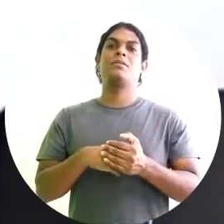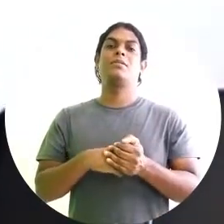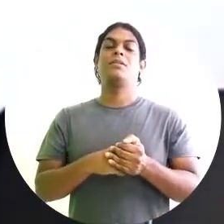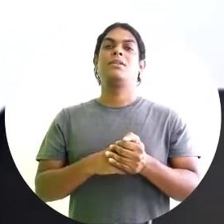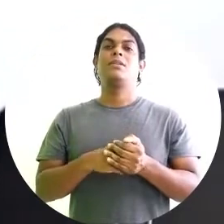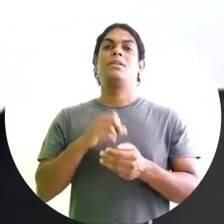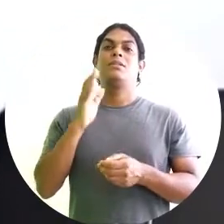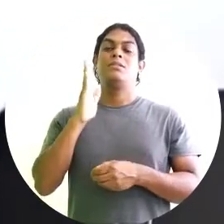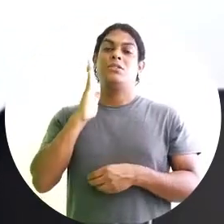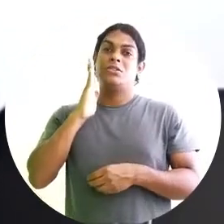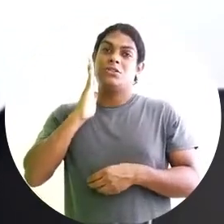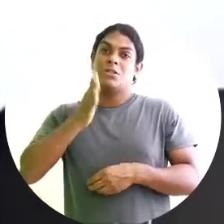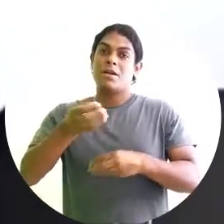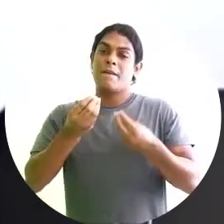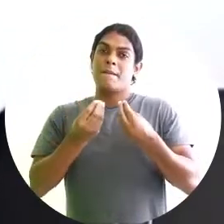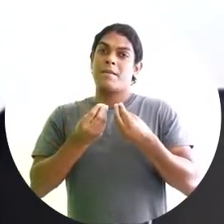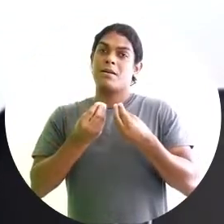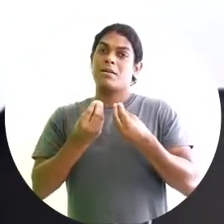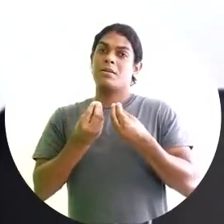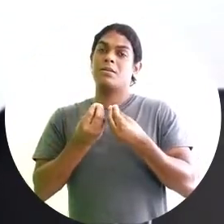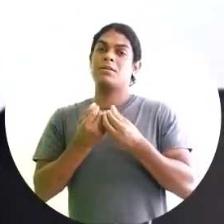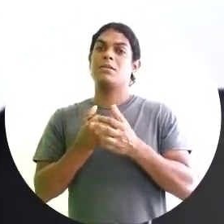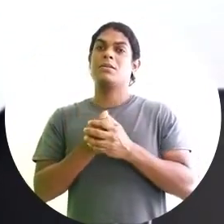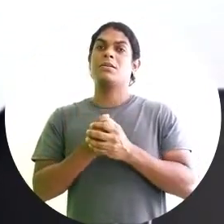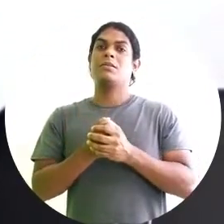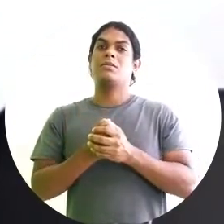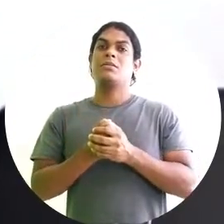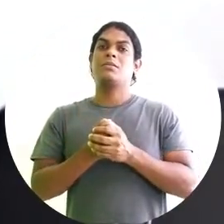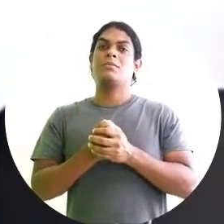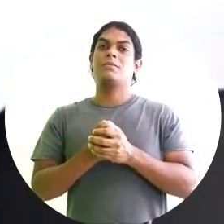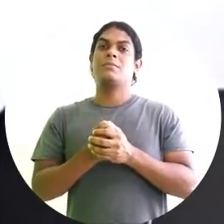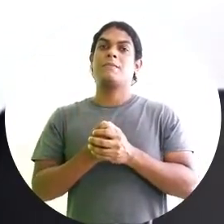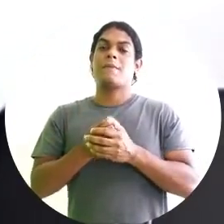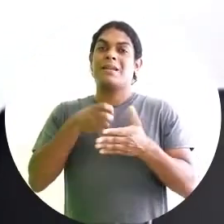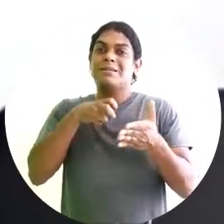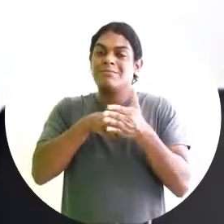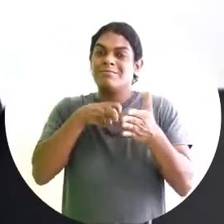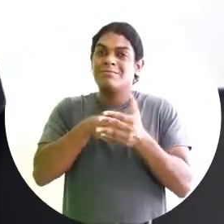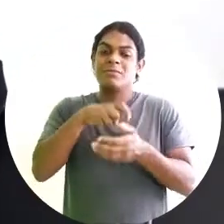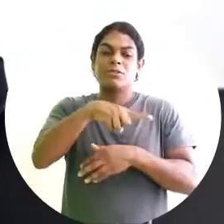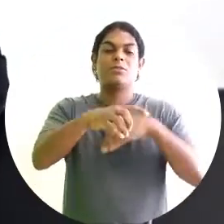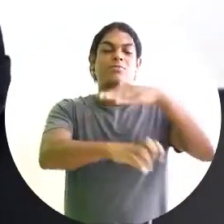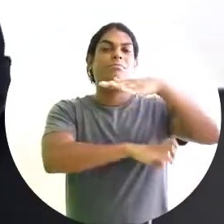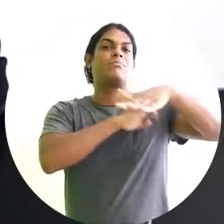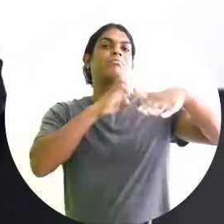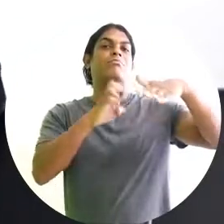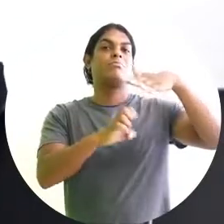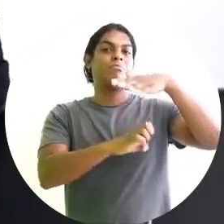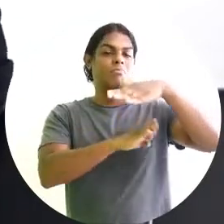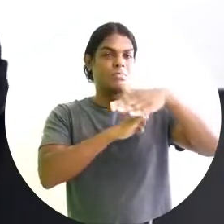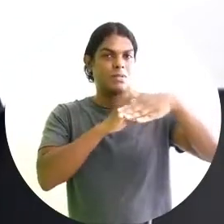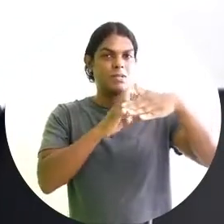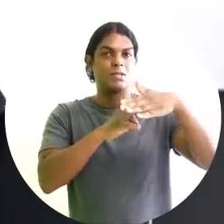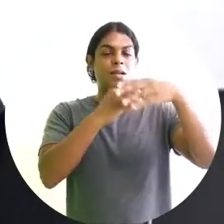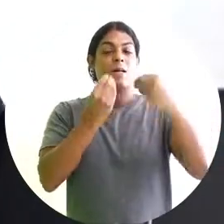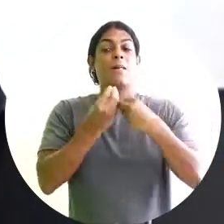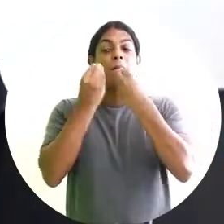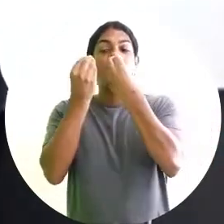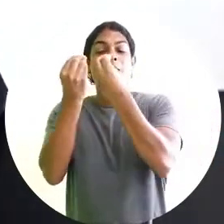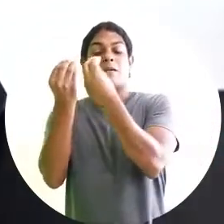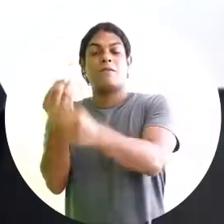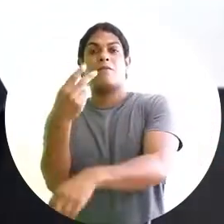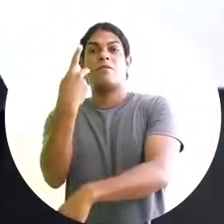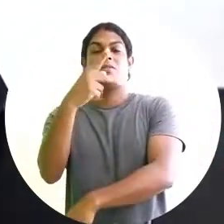para impulsionar que o empregador ele entregue, lhe devolva a carteira de